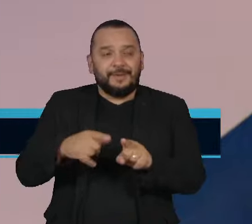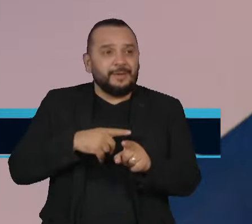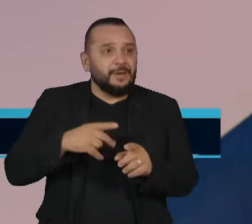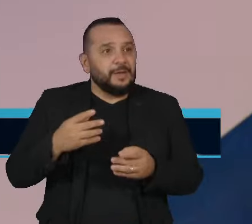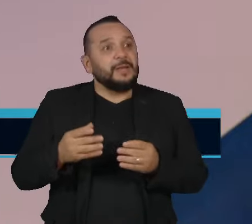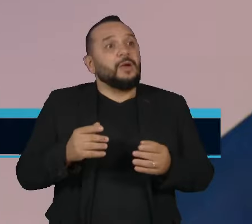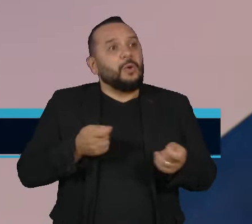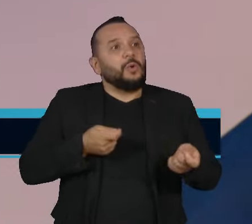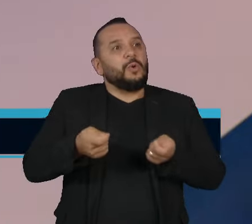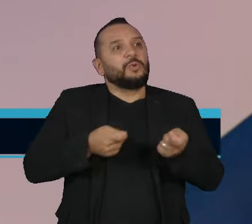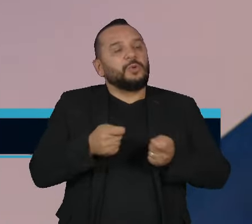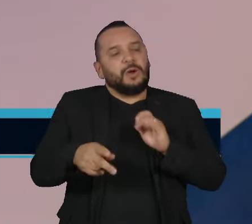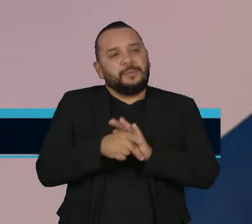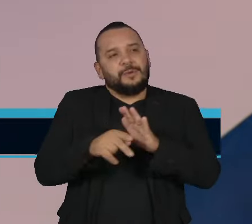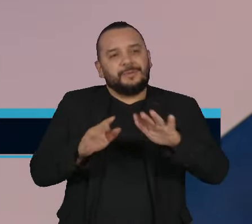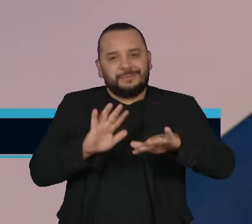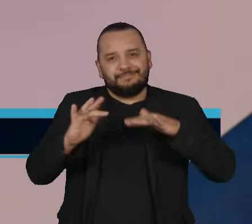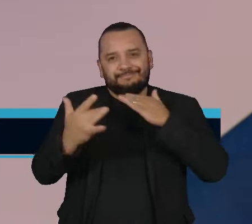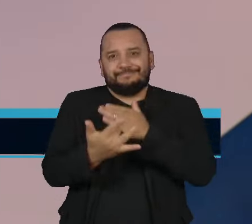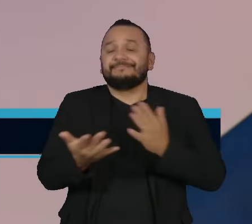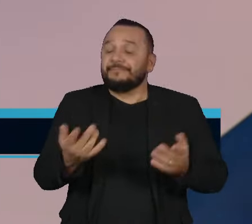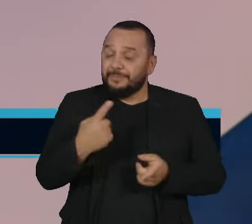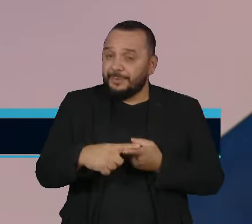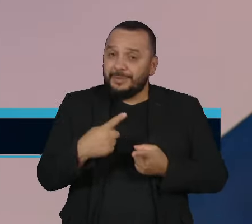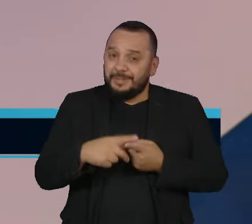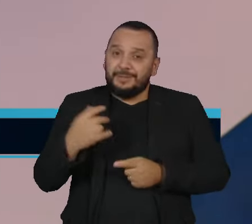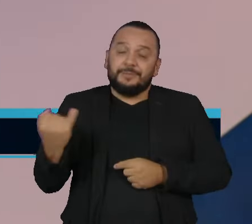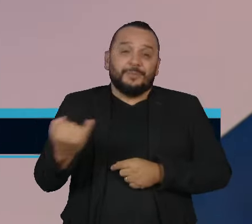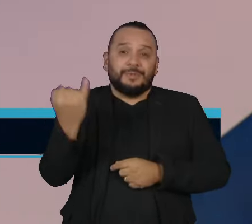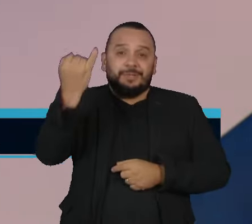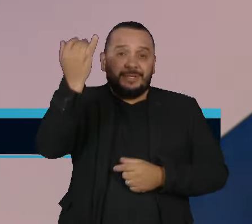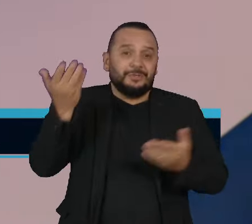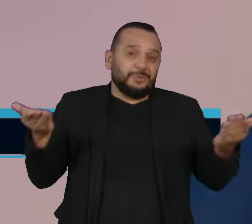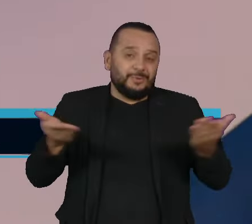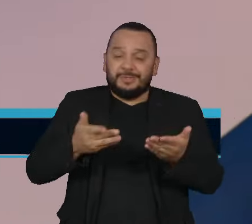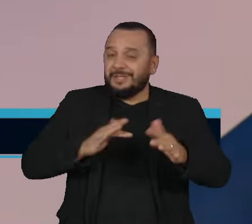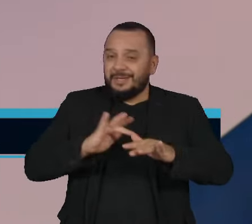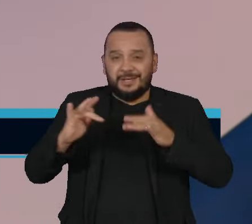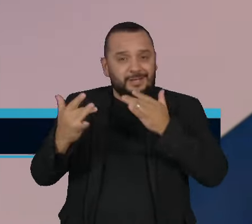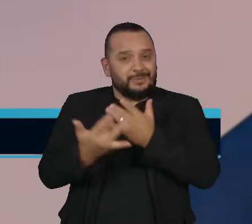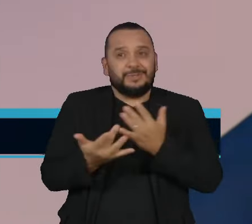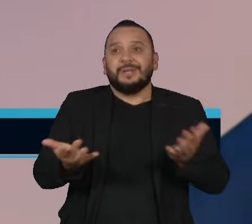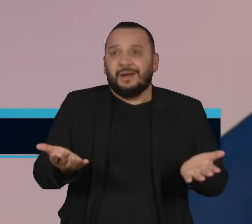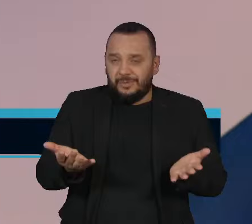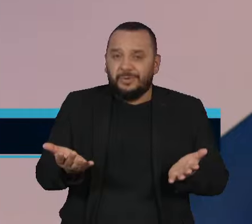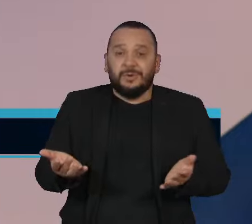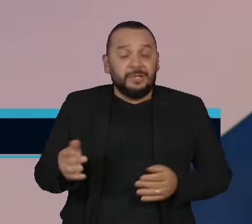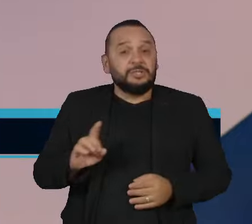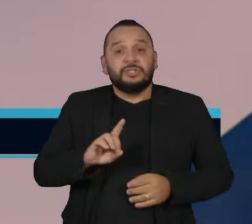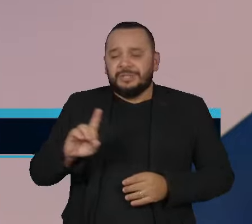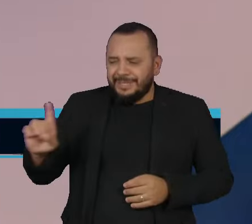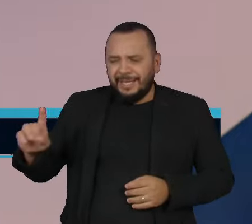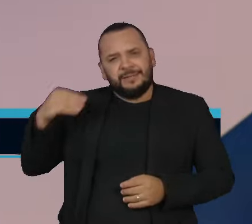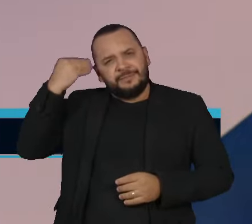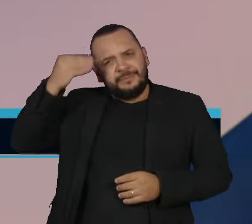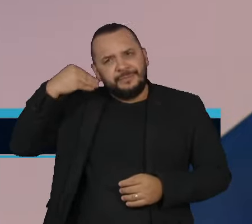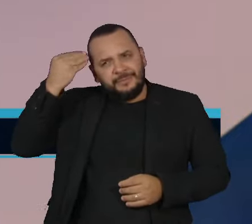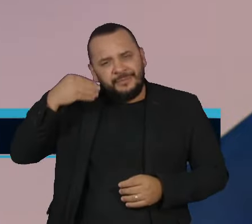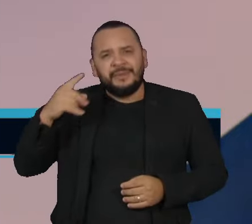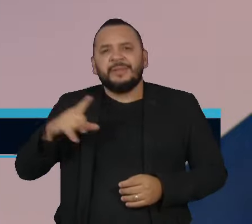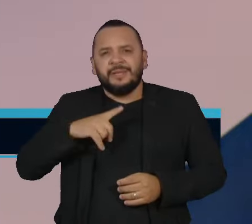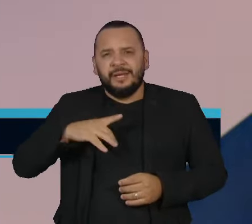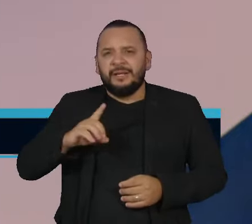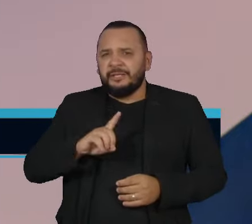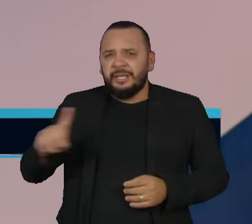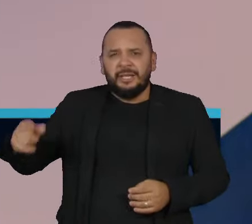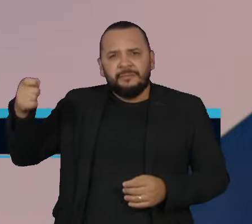sociais. As mídias sociais são fundamentais nas eleições hoje, são muito bem gerenciadas pela direita, inclusive pela